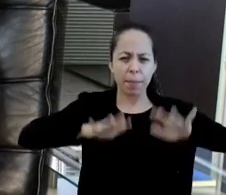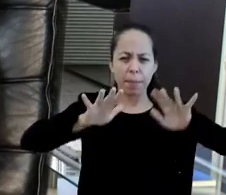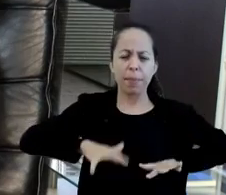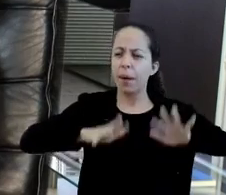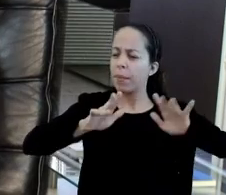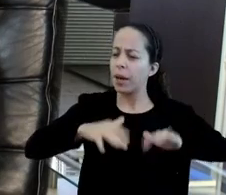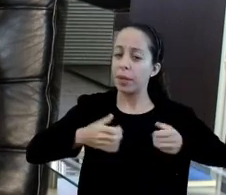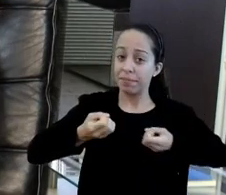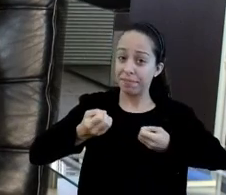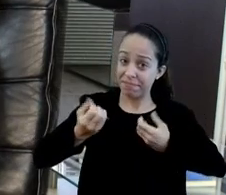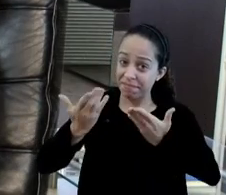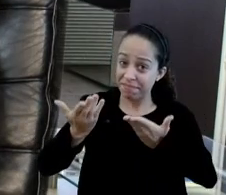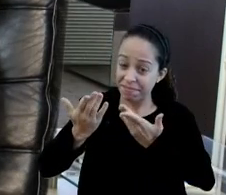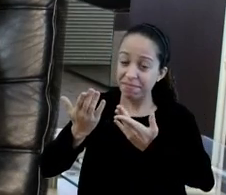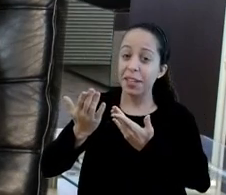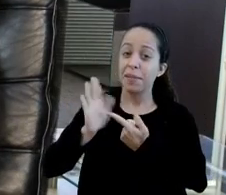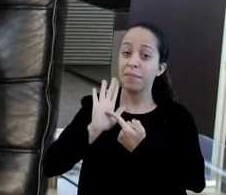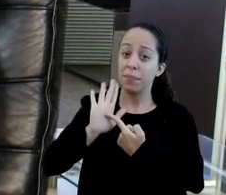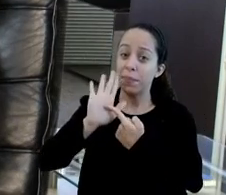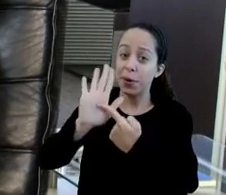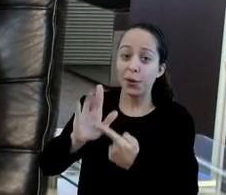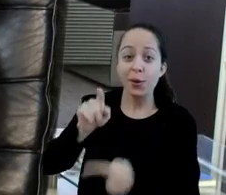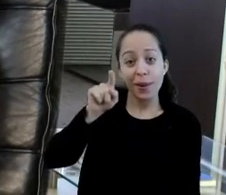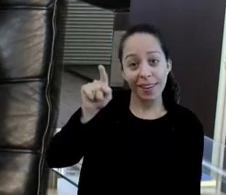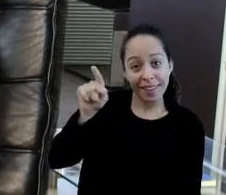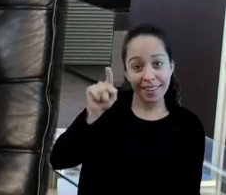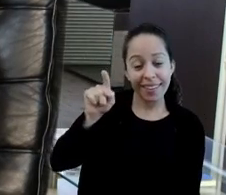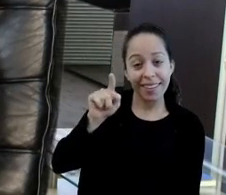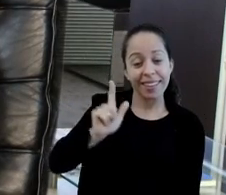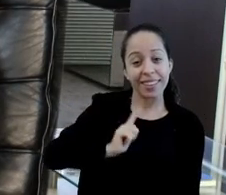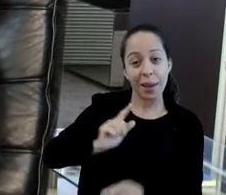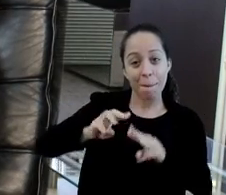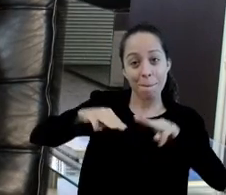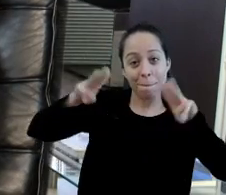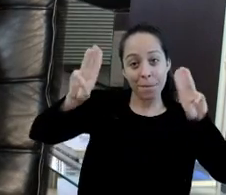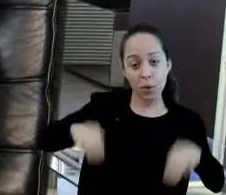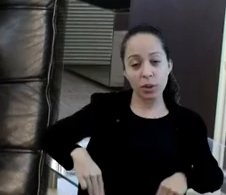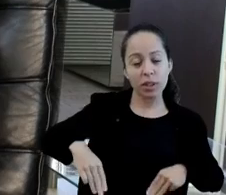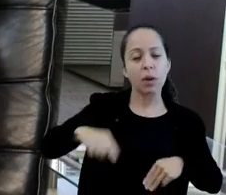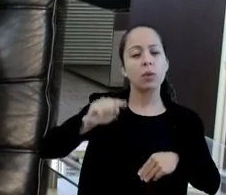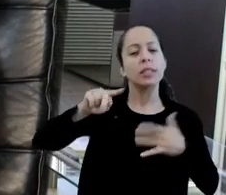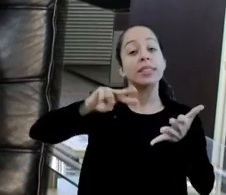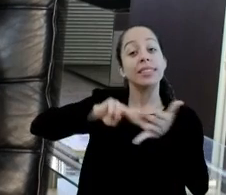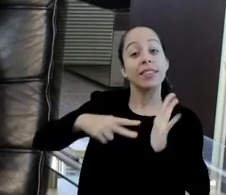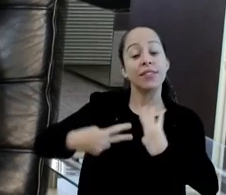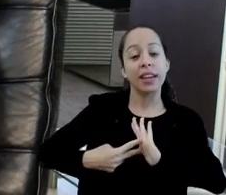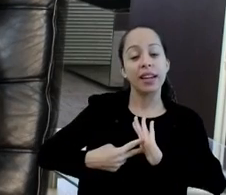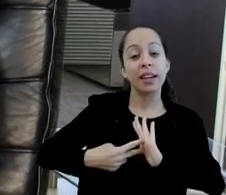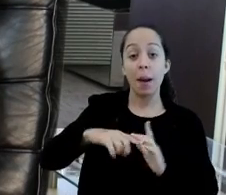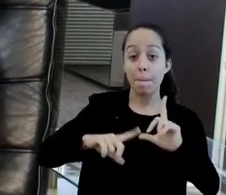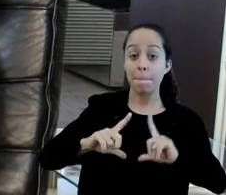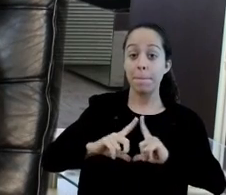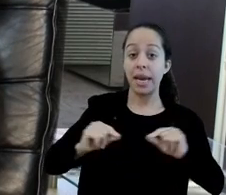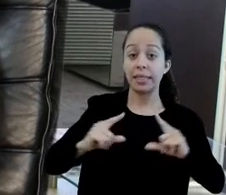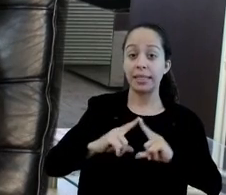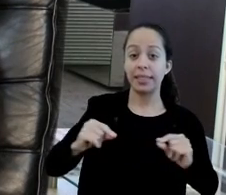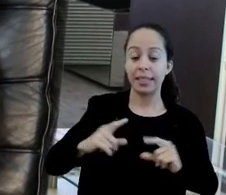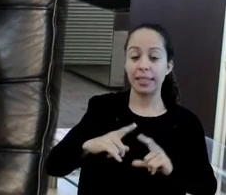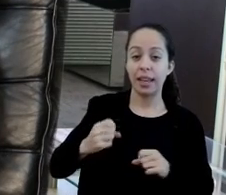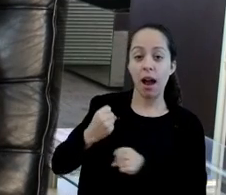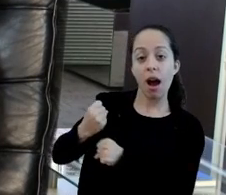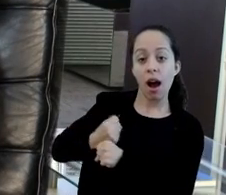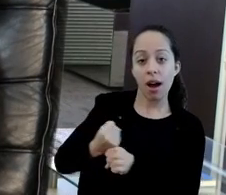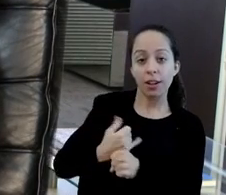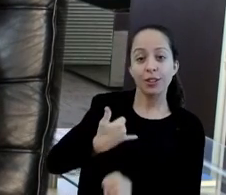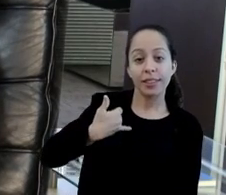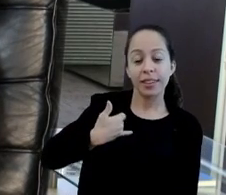Então, registrem, porque a memória precisa ficar para o próximo, né, que vier. para os